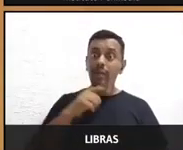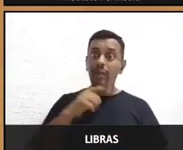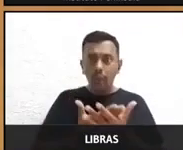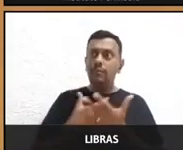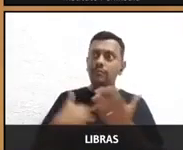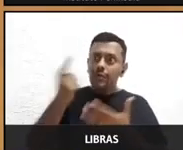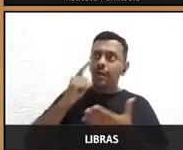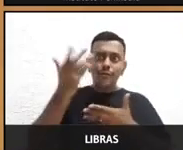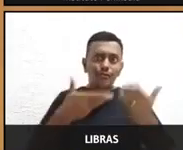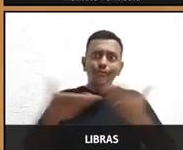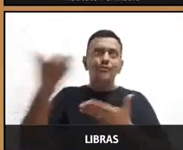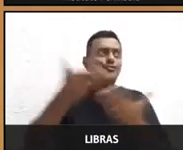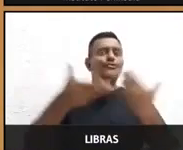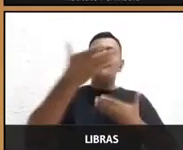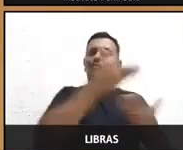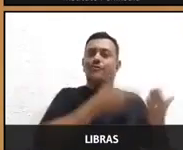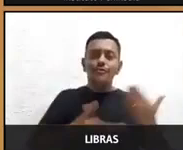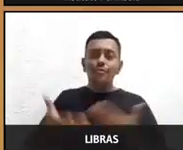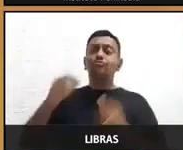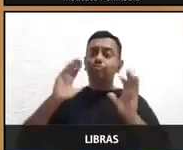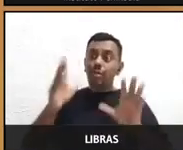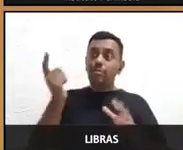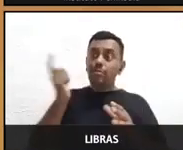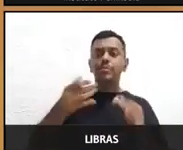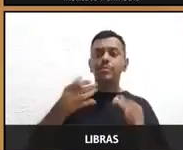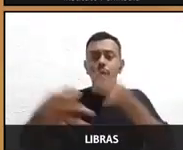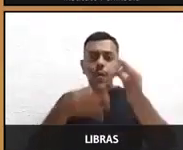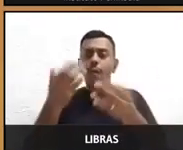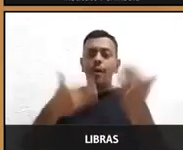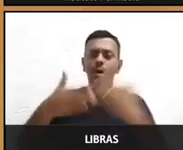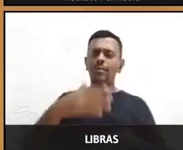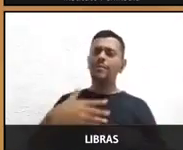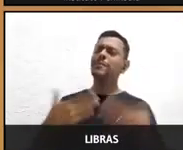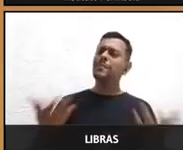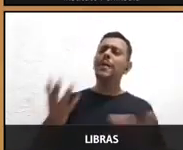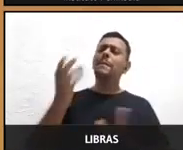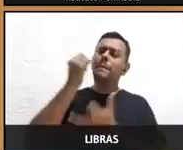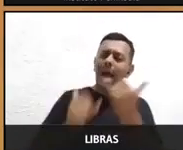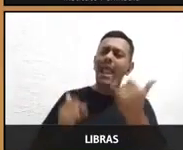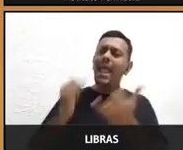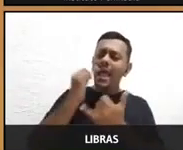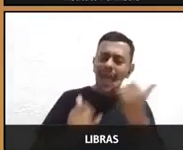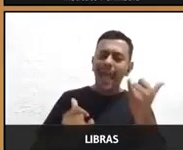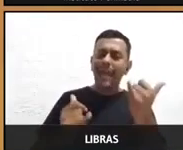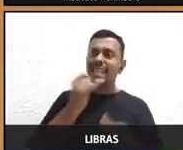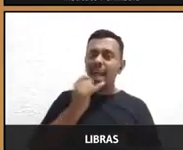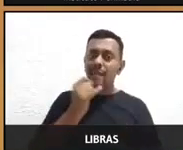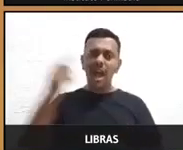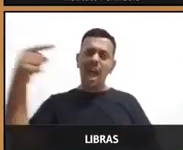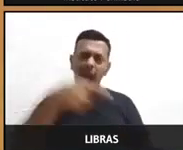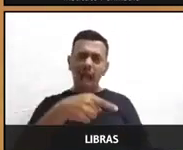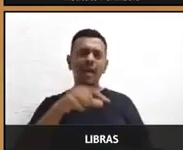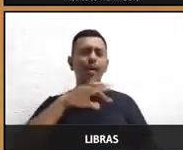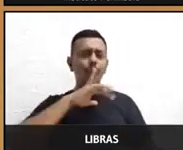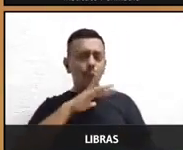vezes eles estão sempre criticando as práticas uns dos outros. E no final,